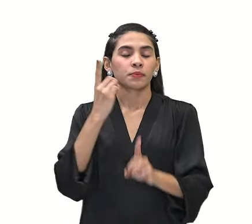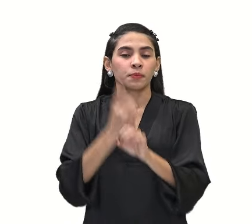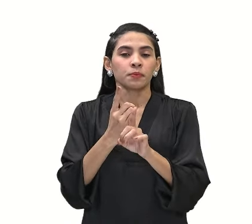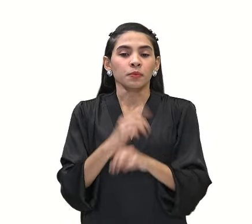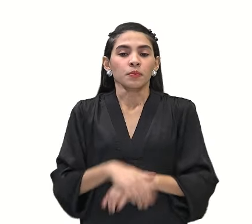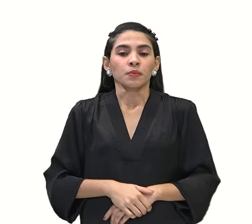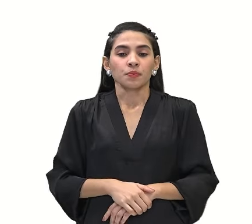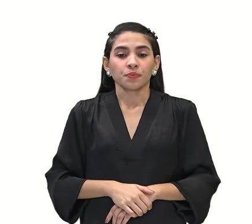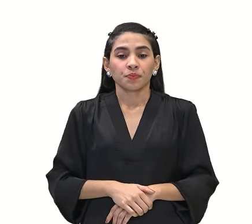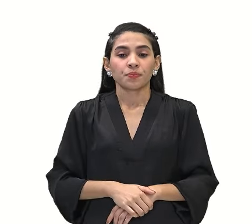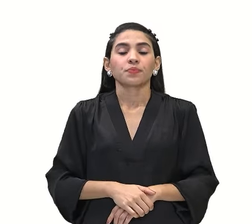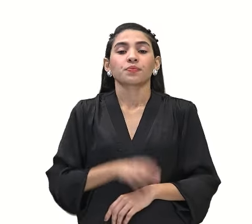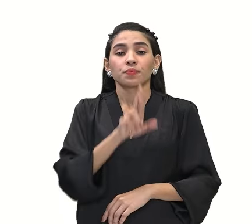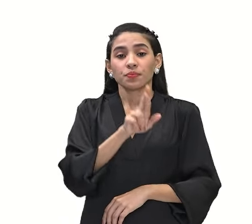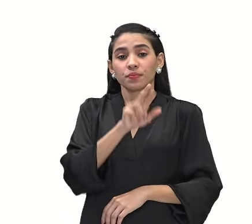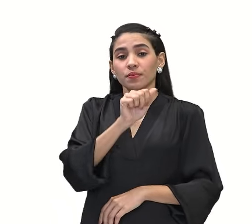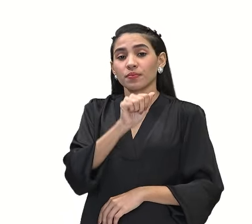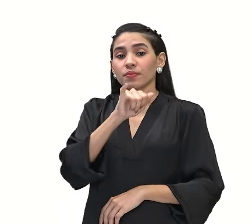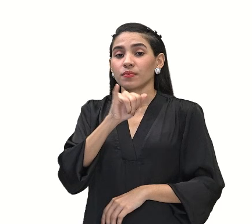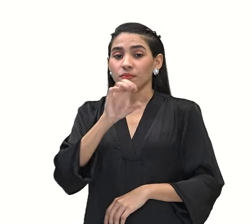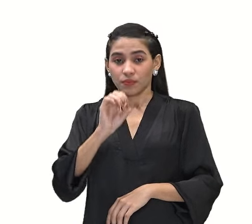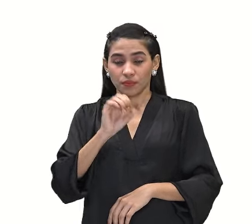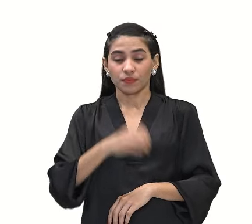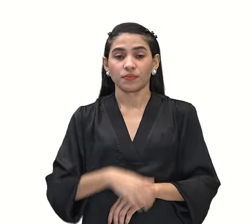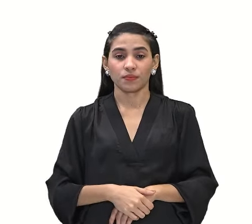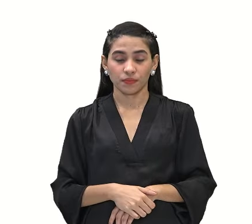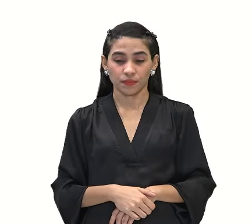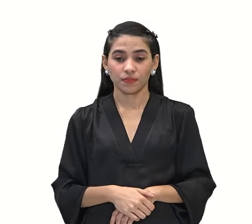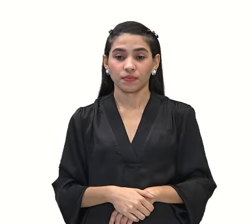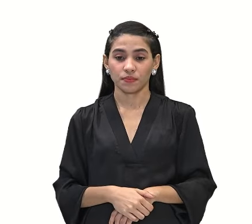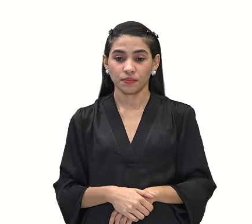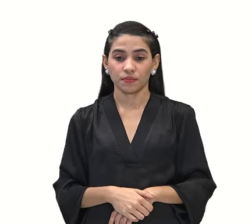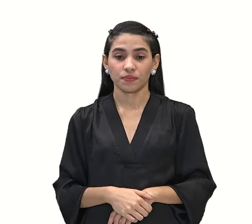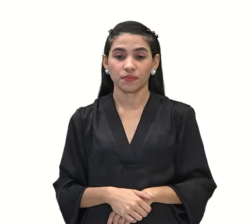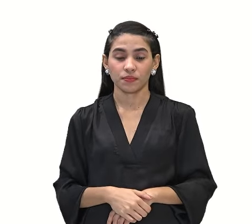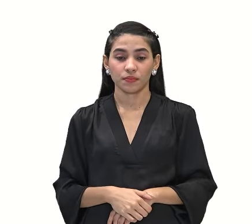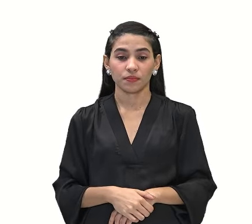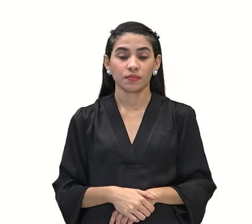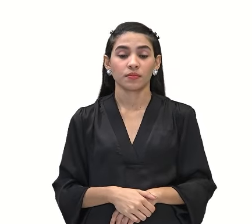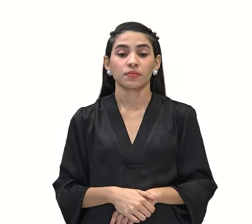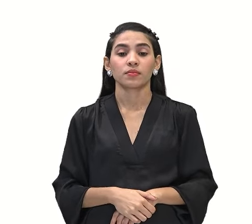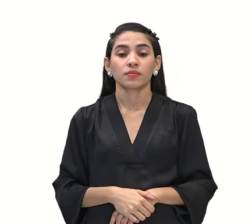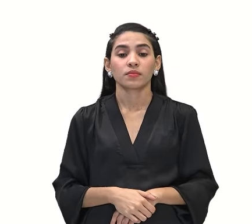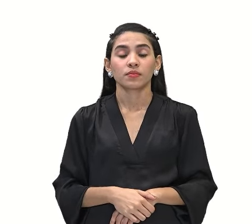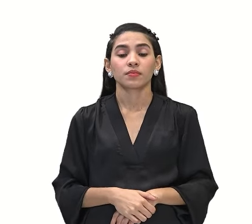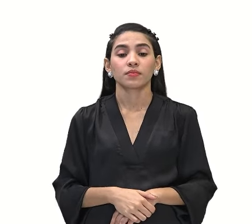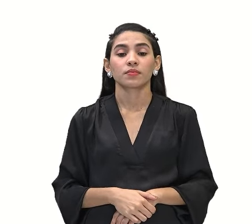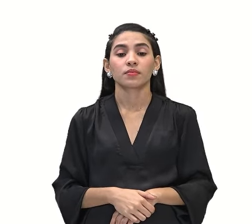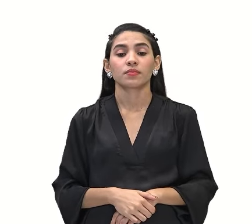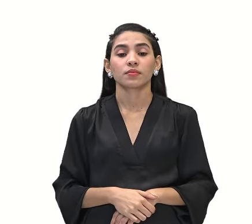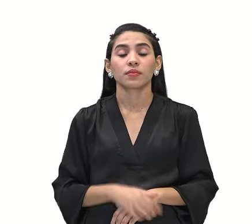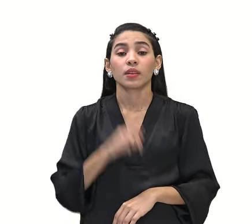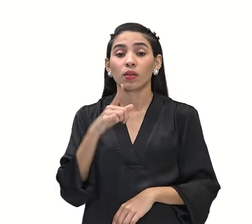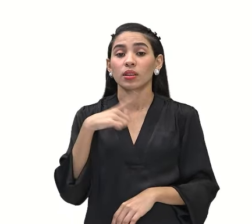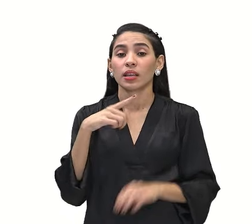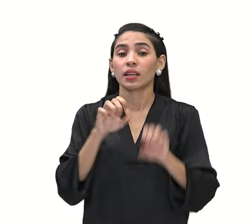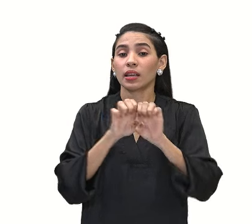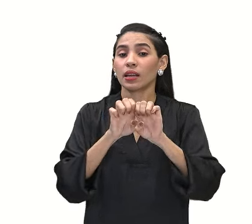Nós vamos encontrar o raio Beleza então nós estamos diante de uma